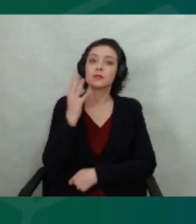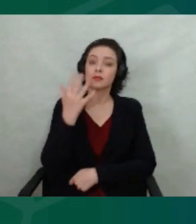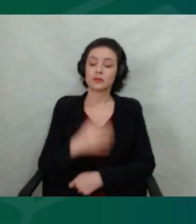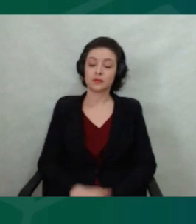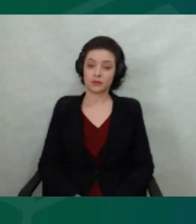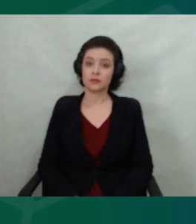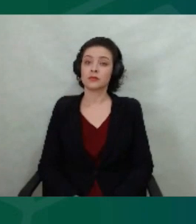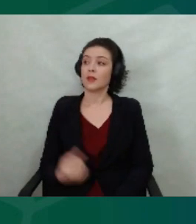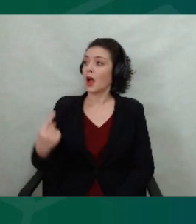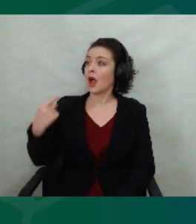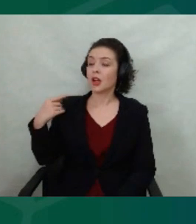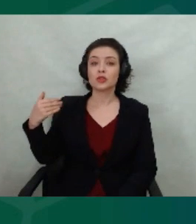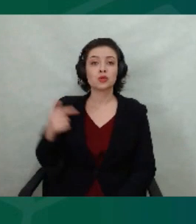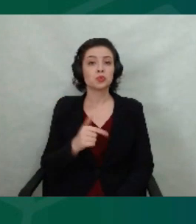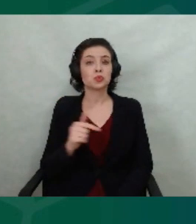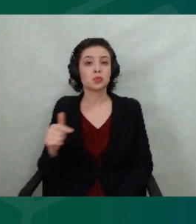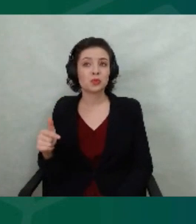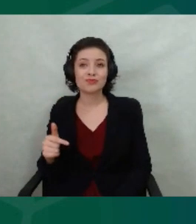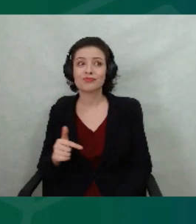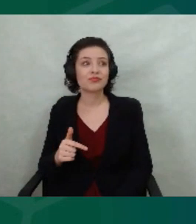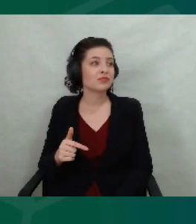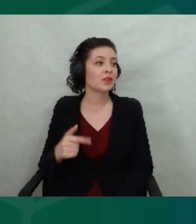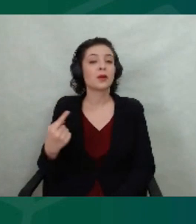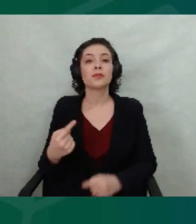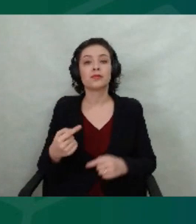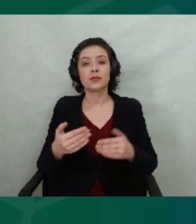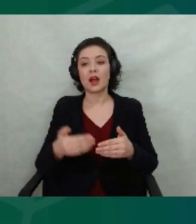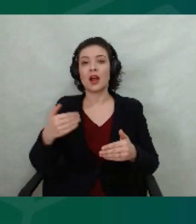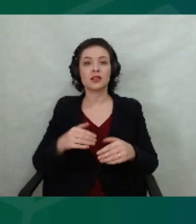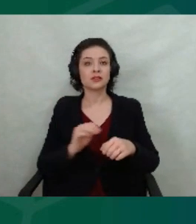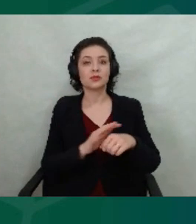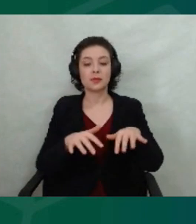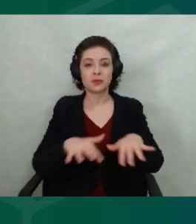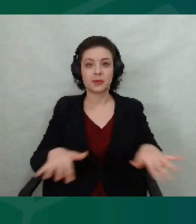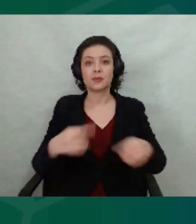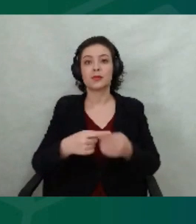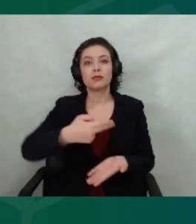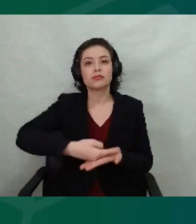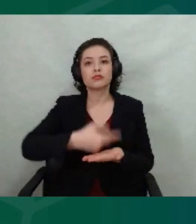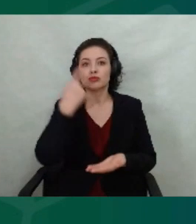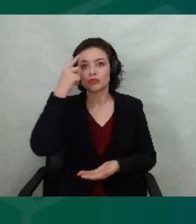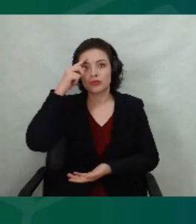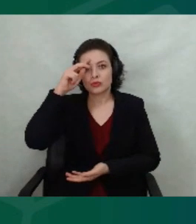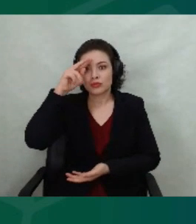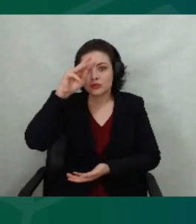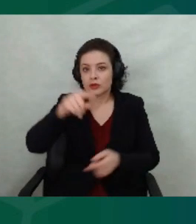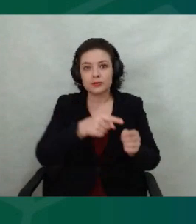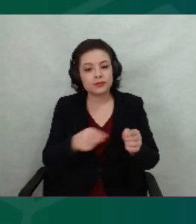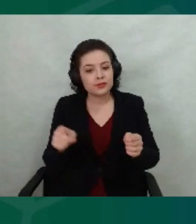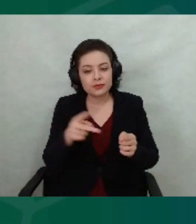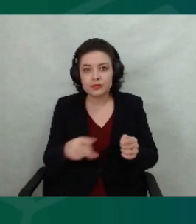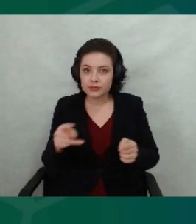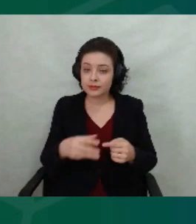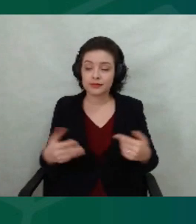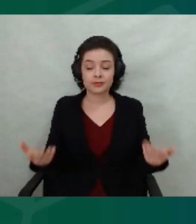tínhamos anteriormente, dessa pandemia, desse quadro gravíssimo da Covid. E, portanto,